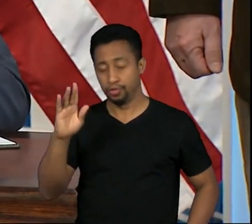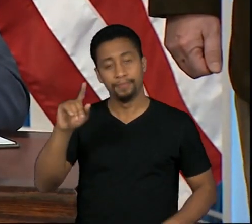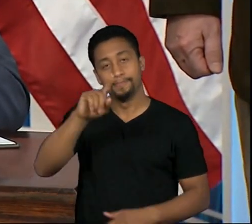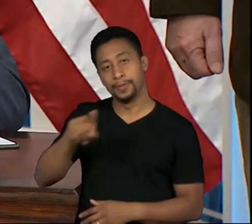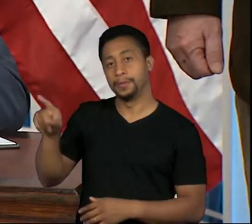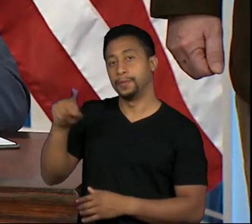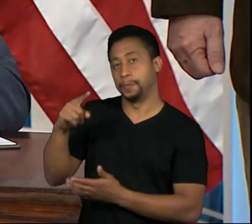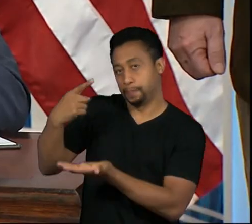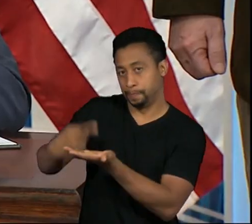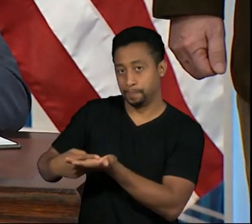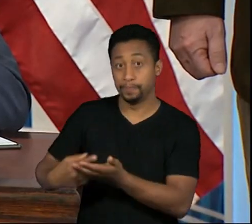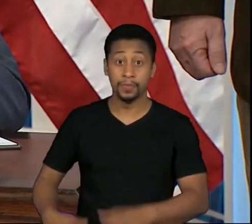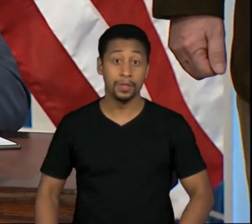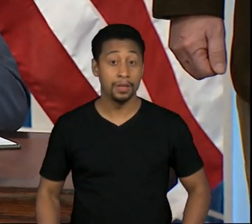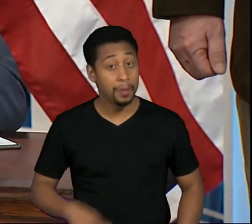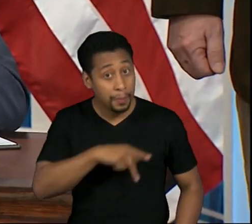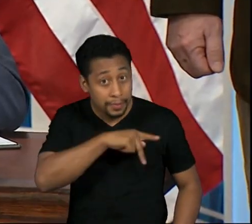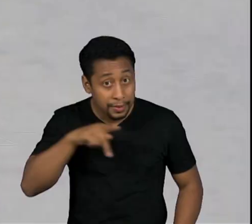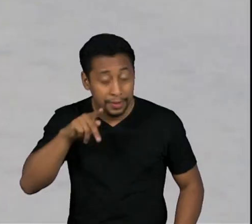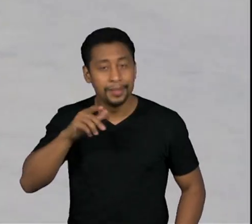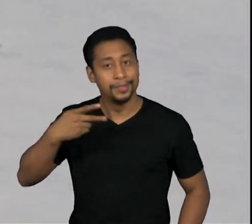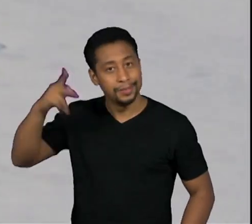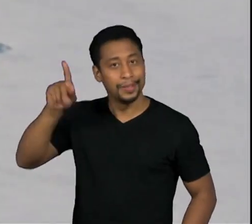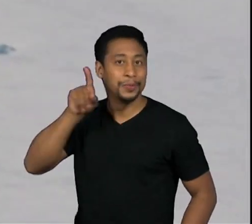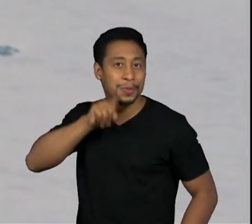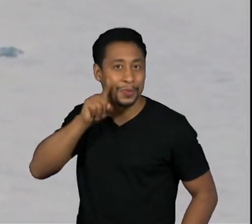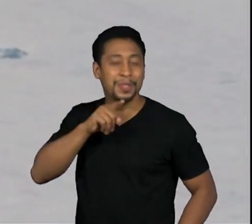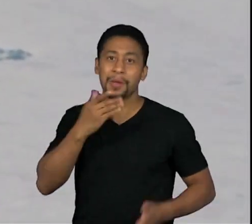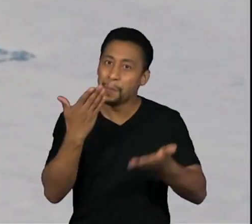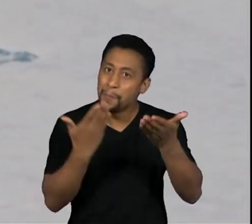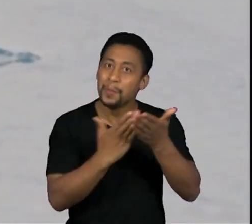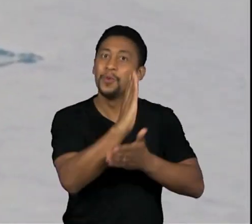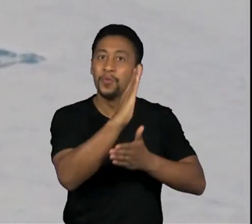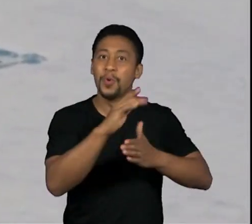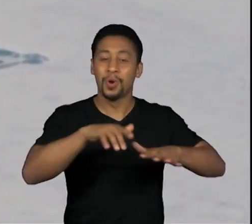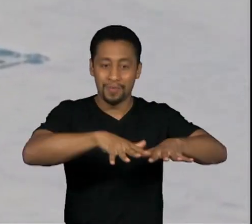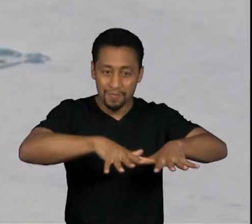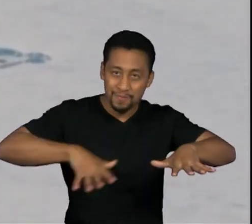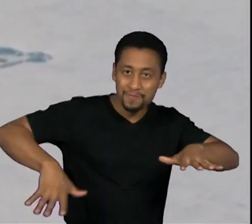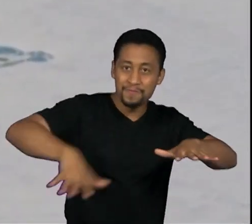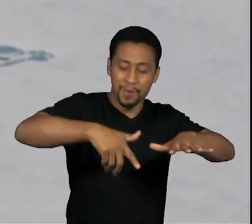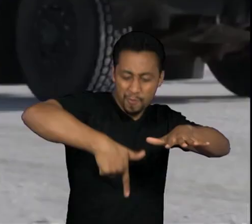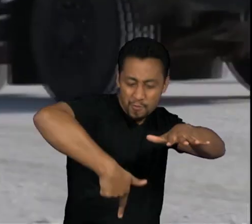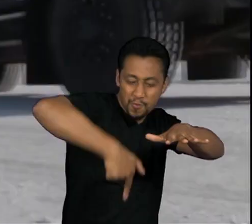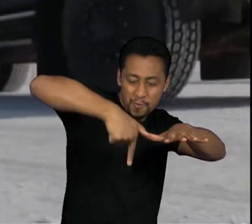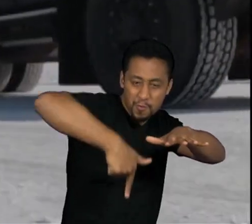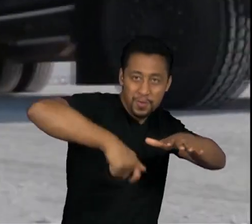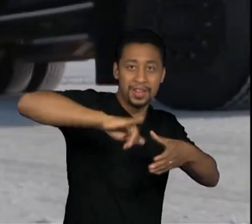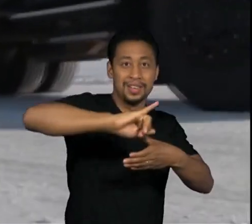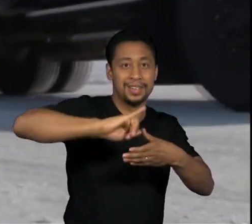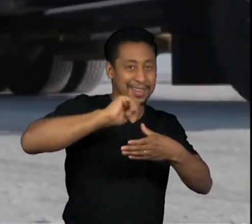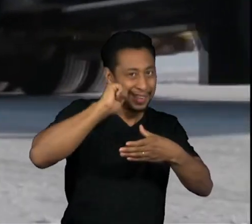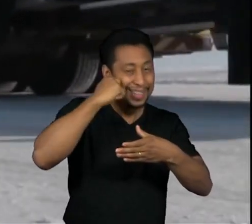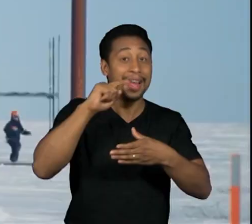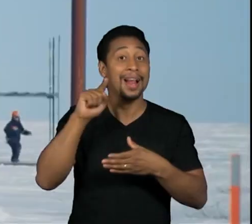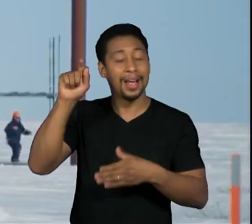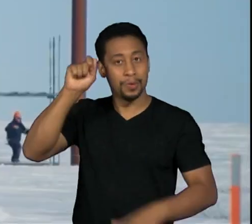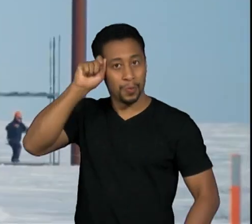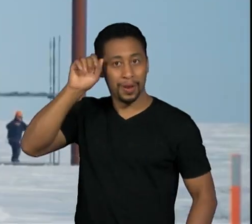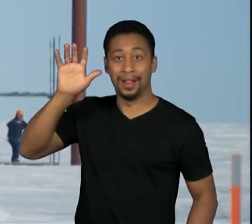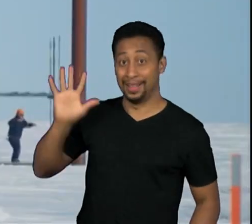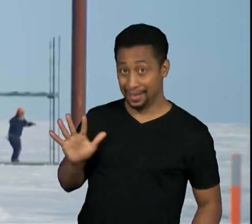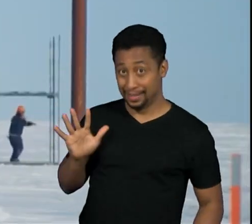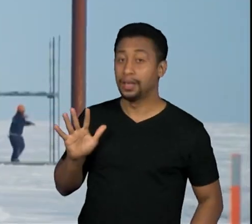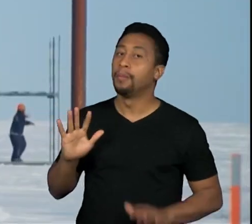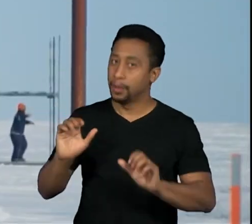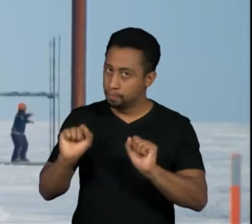Unidos, Joe Biden, aprova a extração de petróleo no Alasca. A iniciativa polêmica deve produzir grande